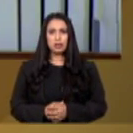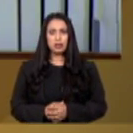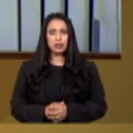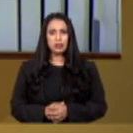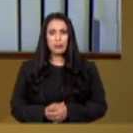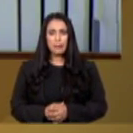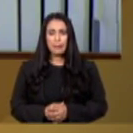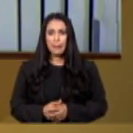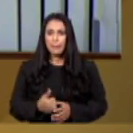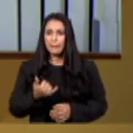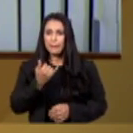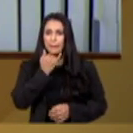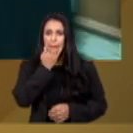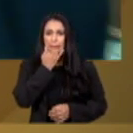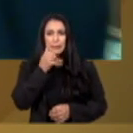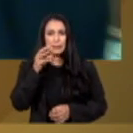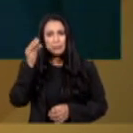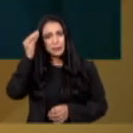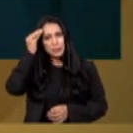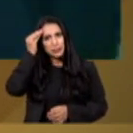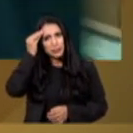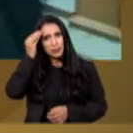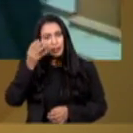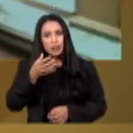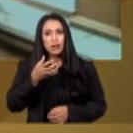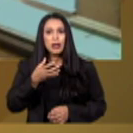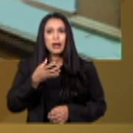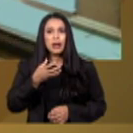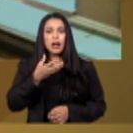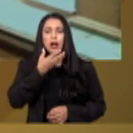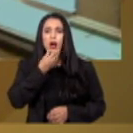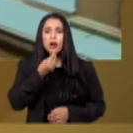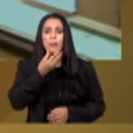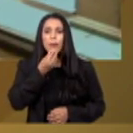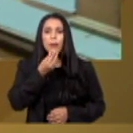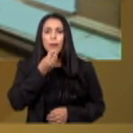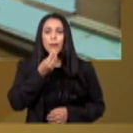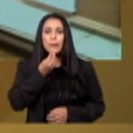entendendo nesse marcou quanto é